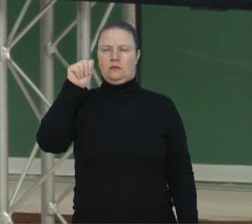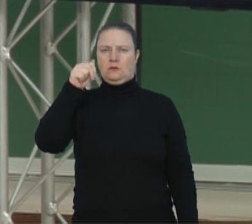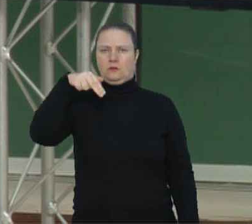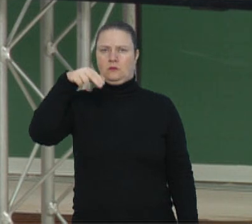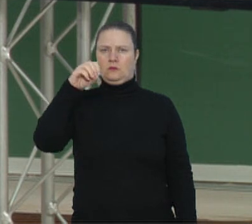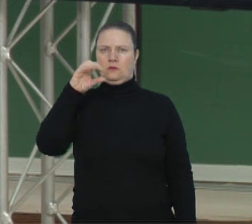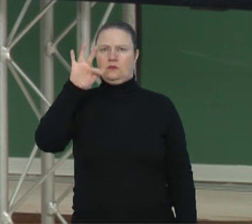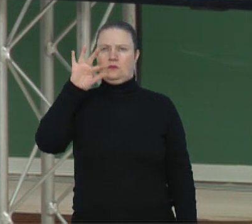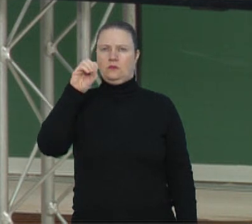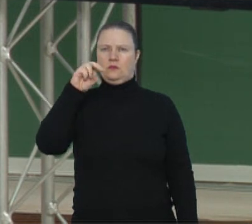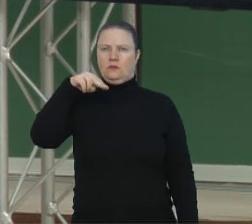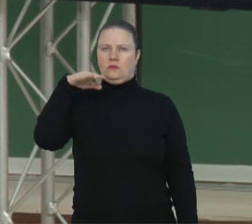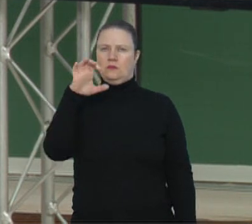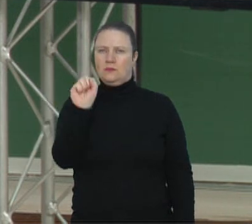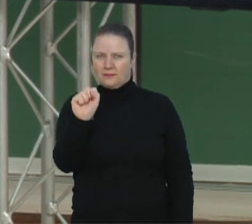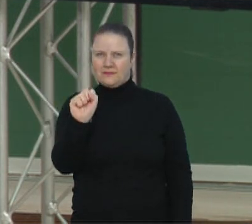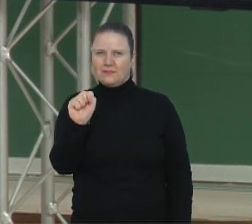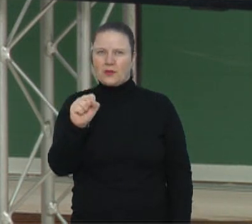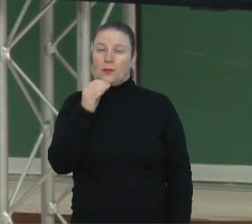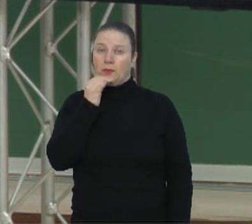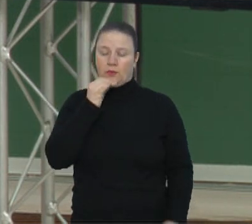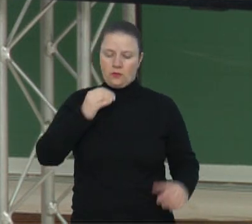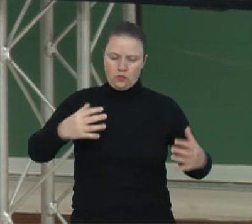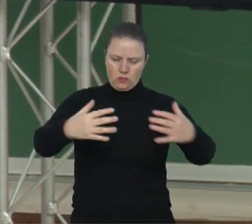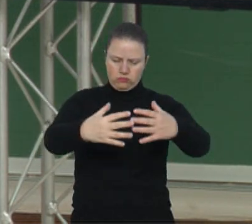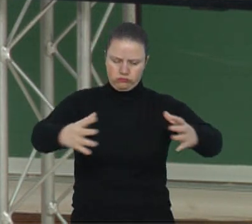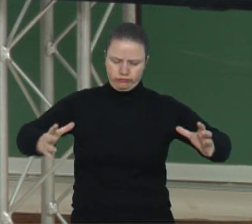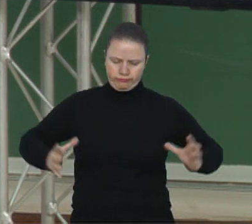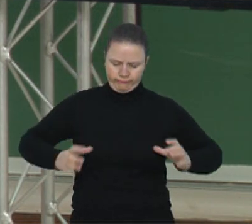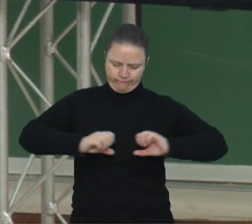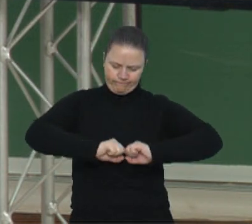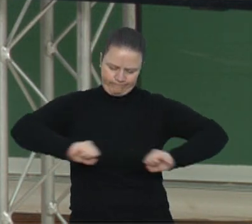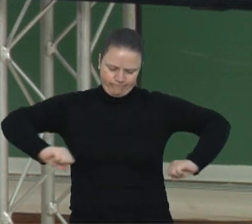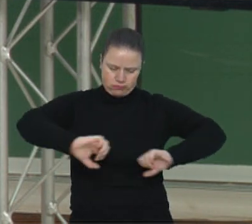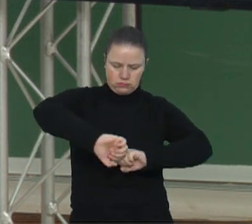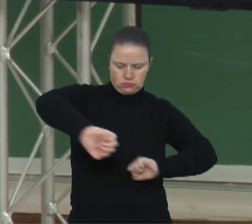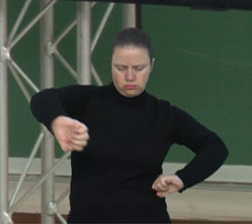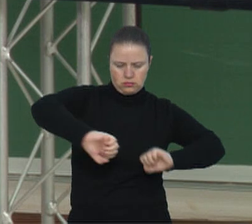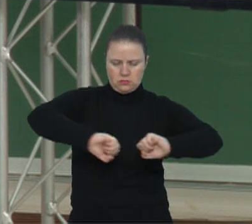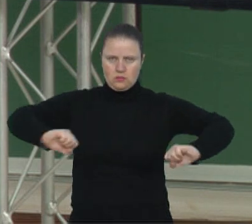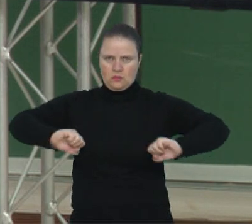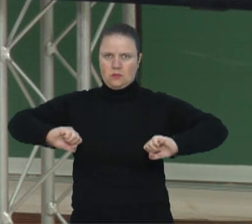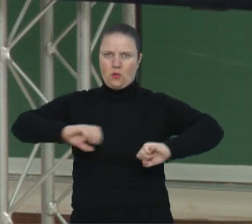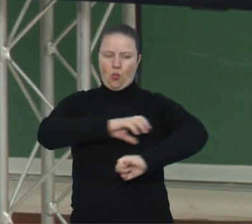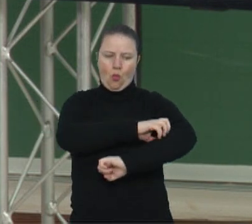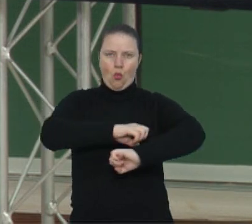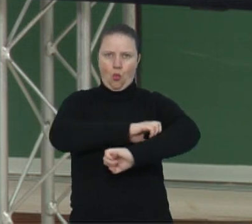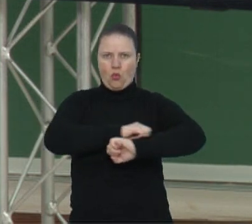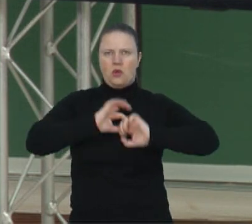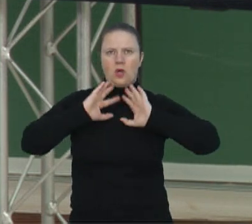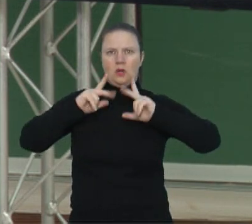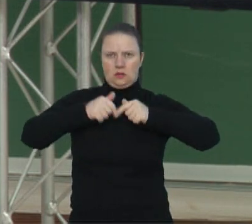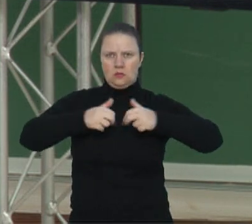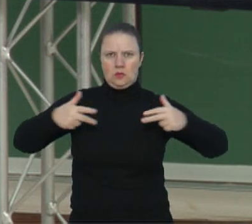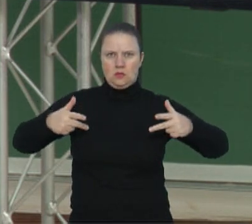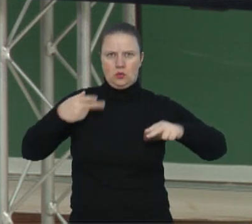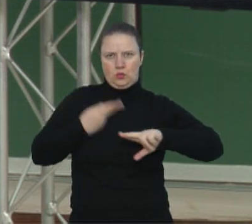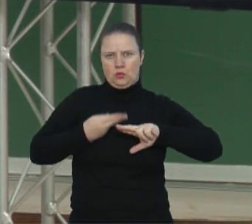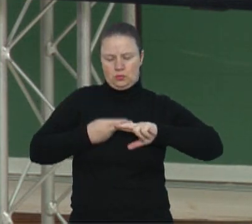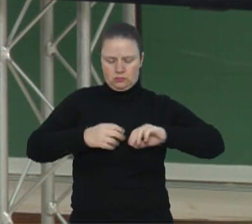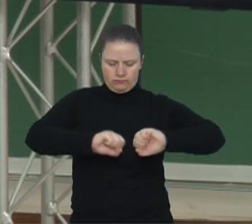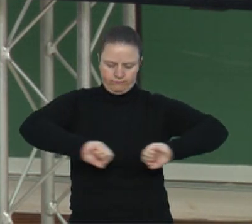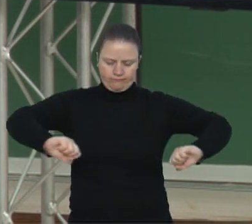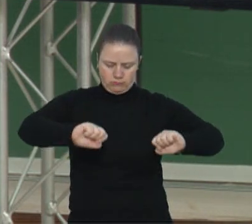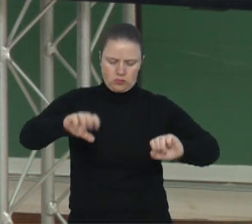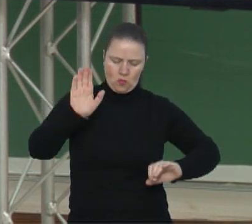eles têm aquela membrana bem esticadinha, pode ser uma pele de animal ou um plástico. Os